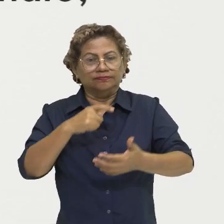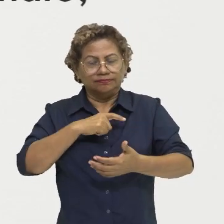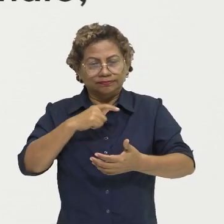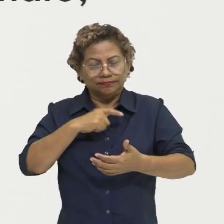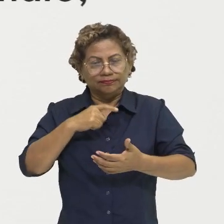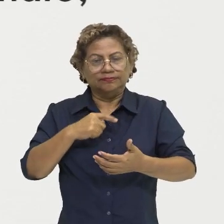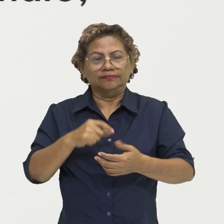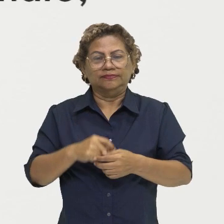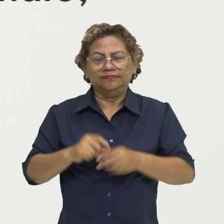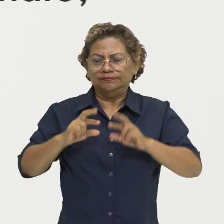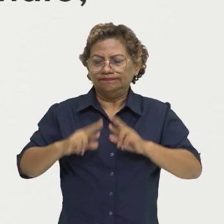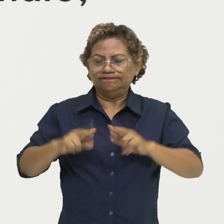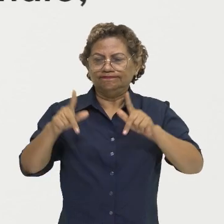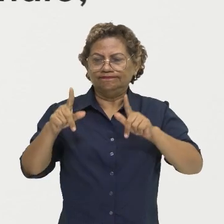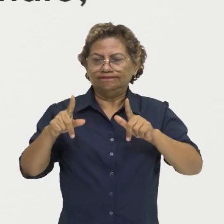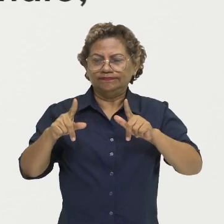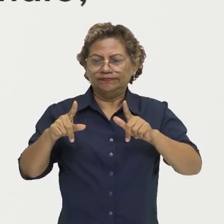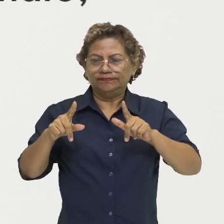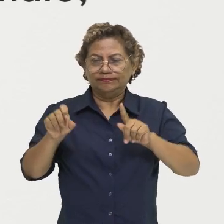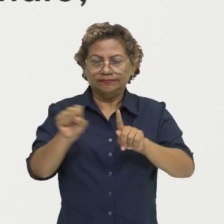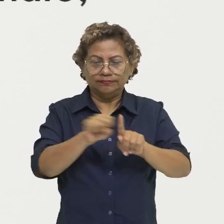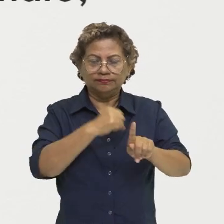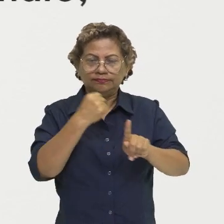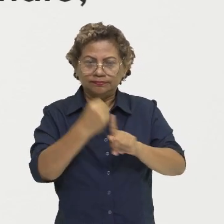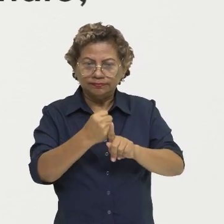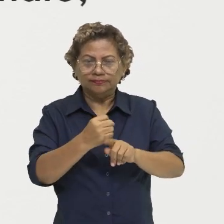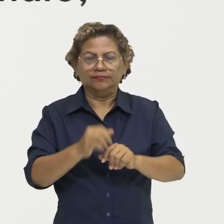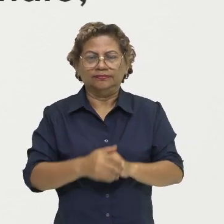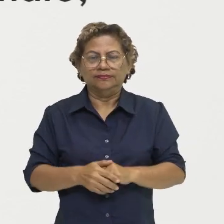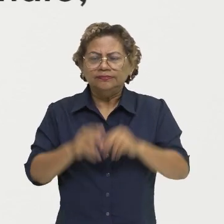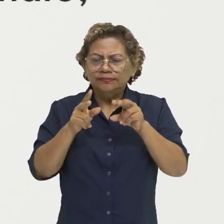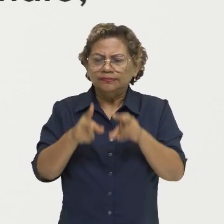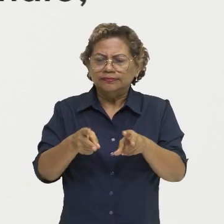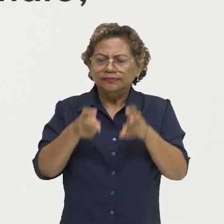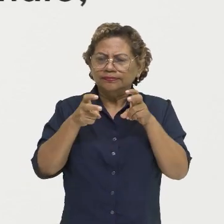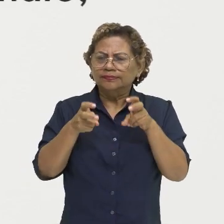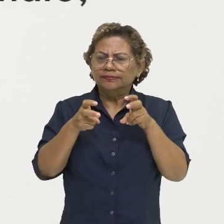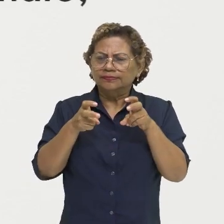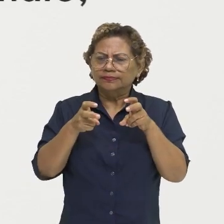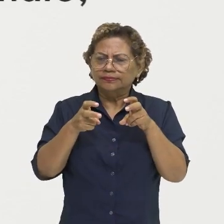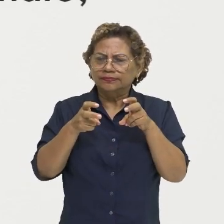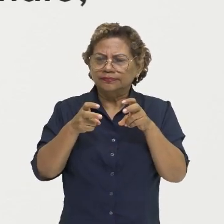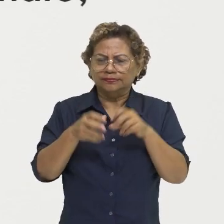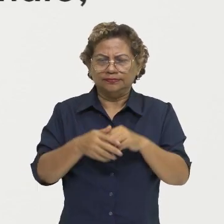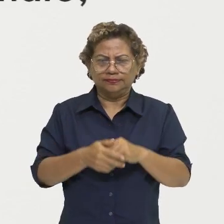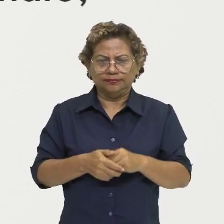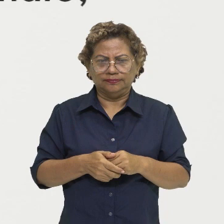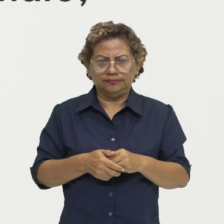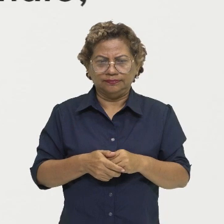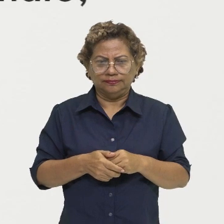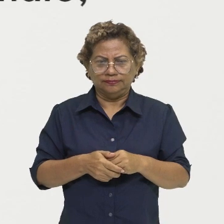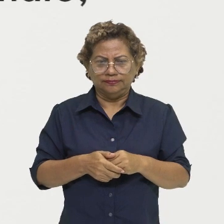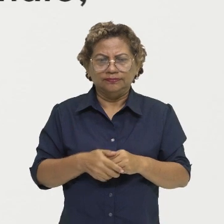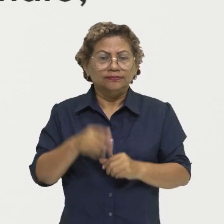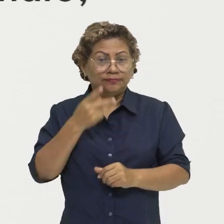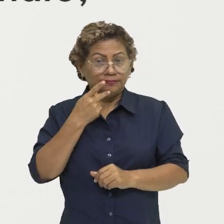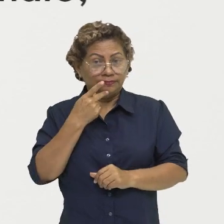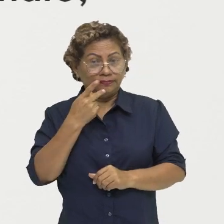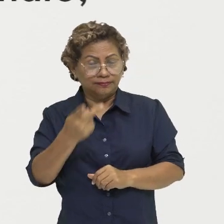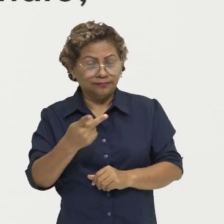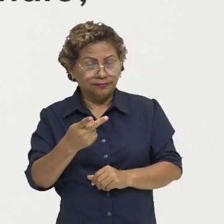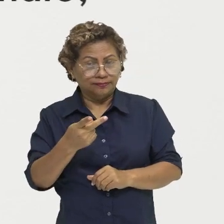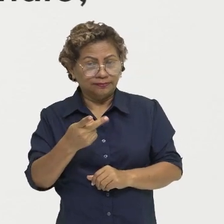da sociedade, da realidade que o rodeia. E essa percepção, ela vai se chamar, ela é costumeiramente chamada